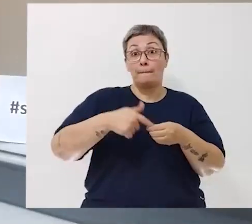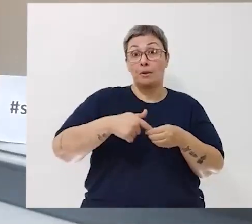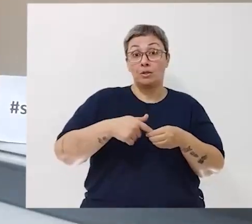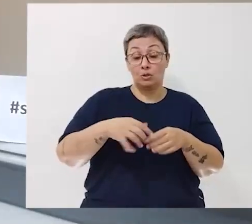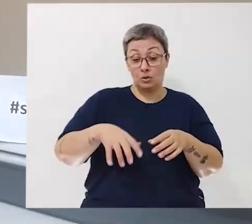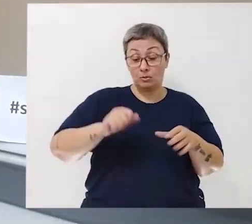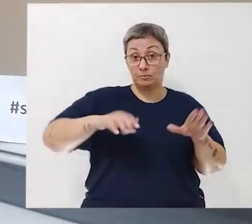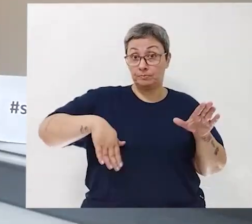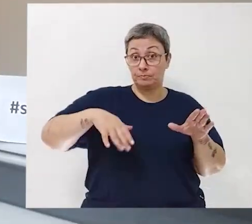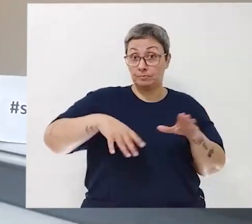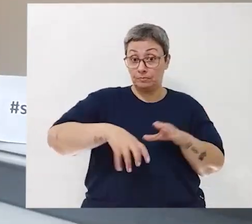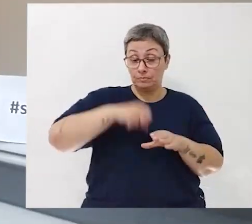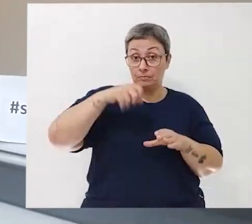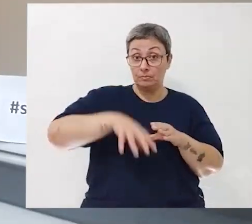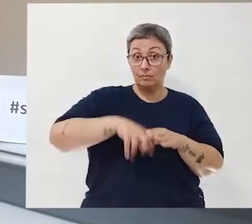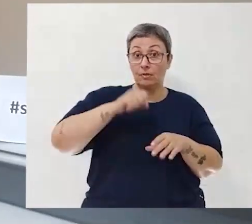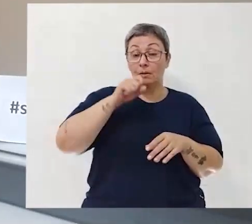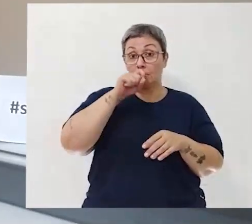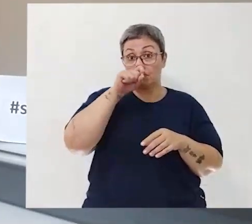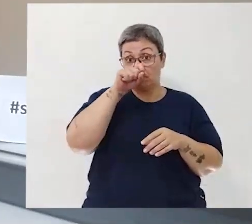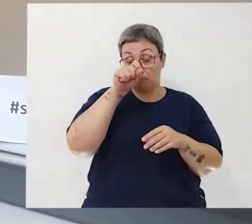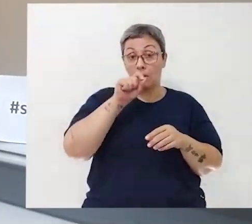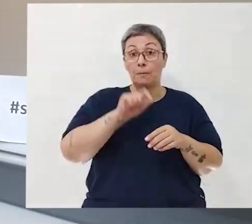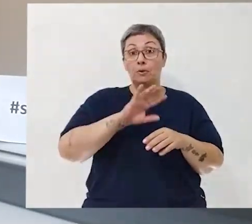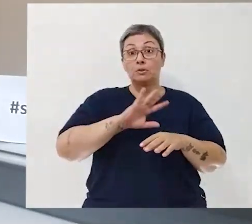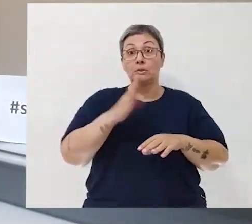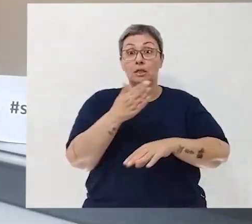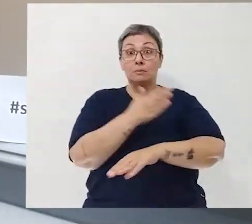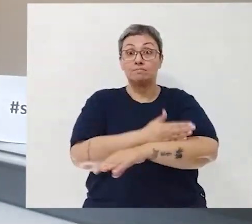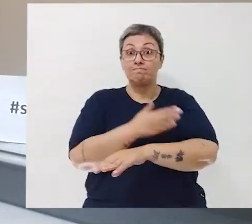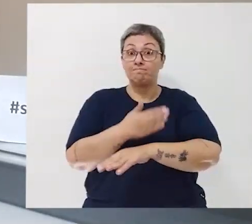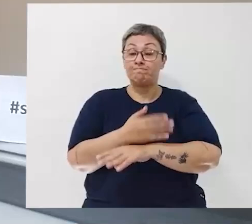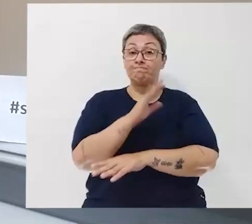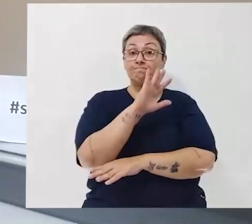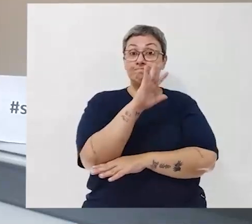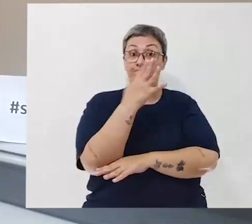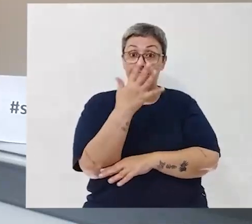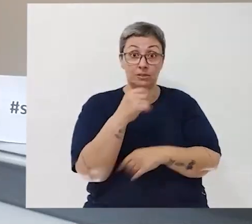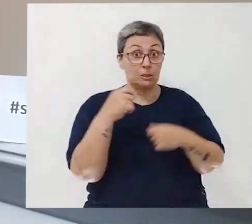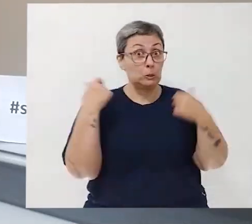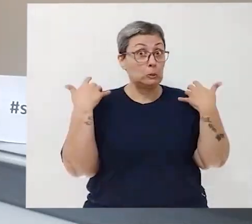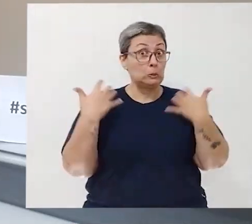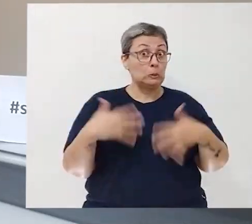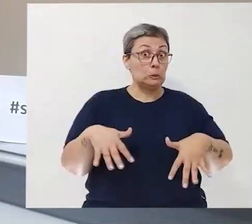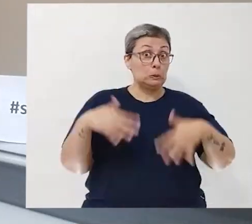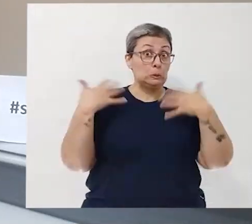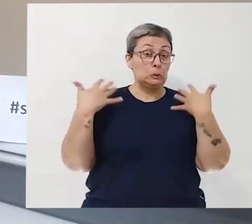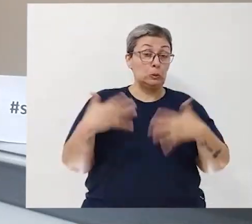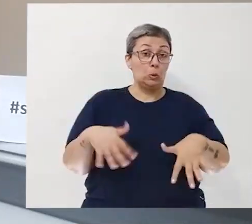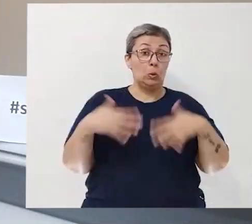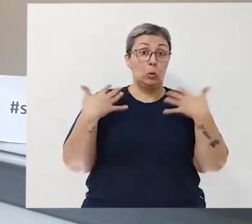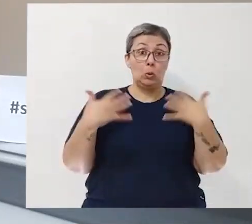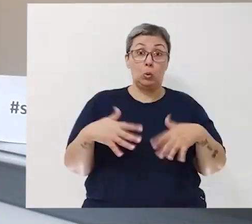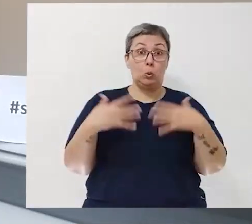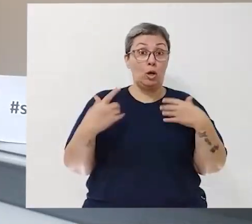do mar, ele pode causar acidentes ambientais de proporções